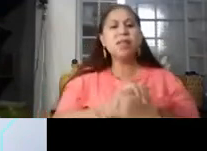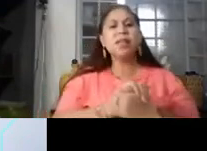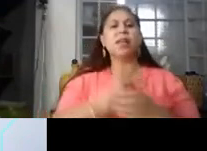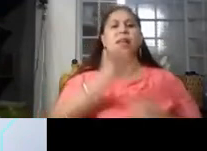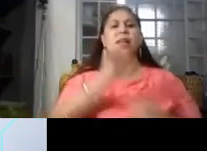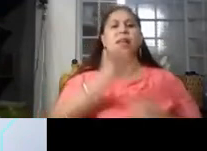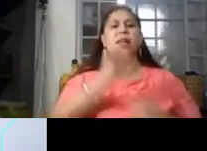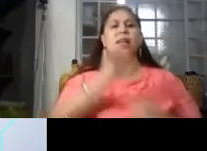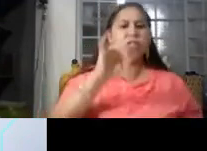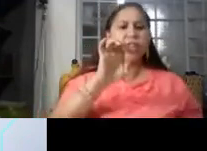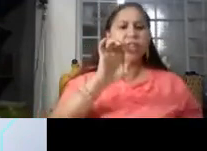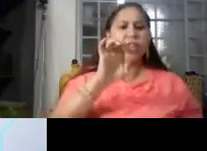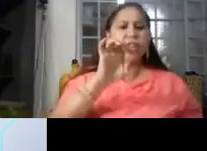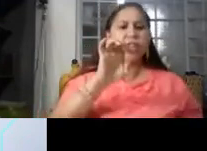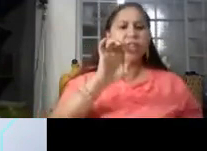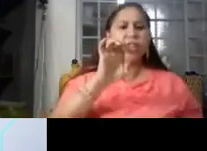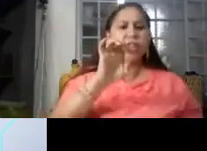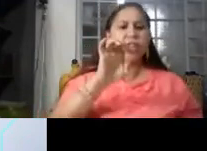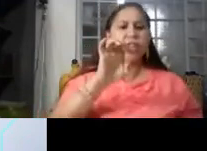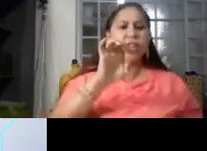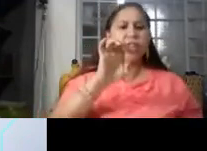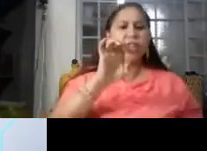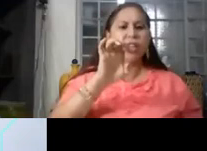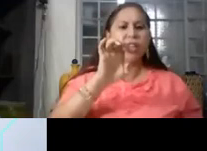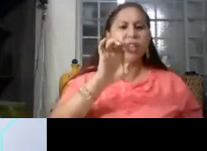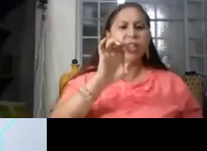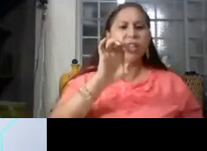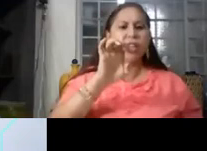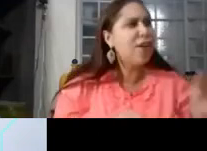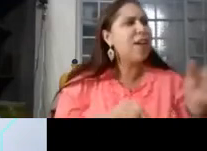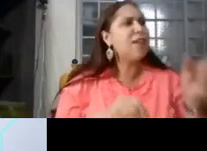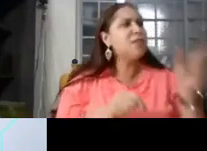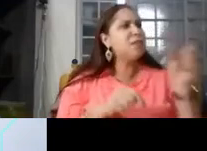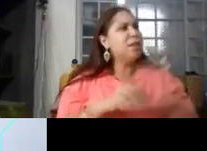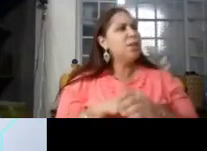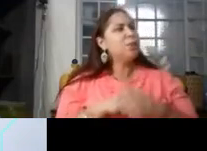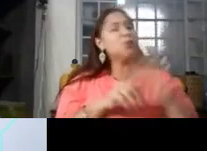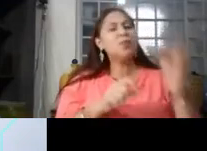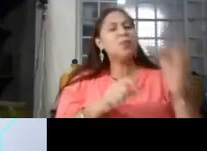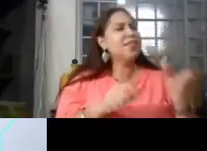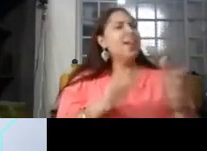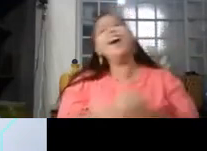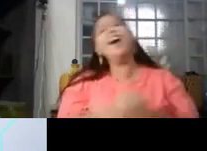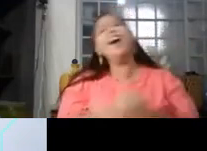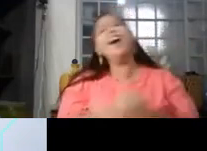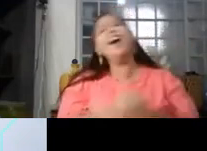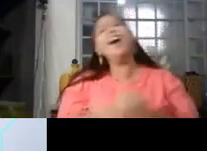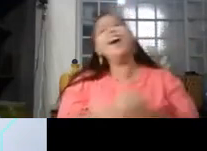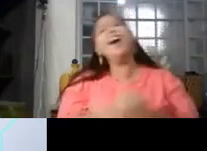de quem? De sujeito, que é a coisa, a pessoa de quem se fala.